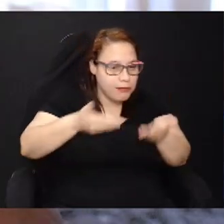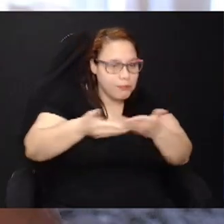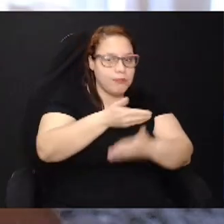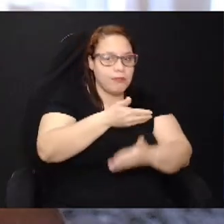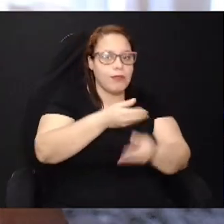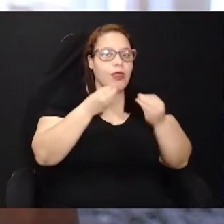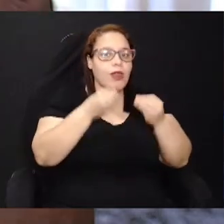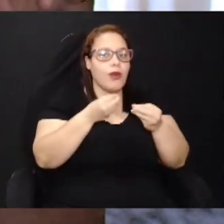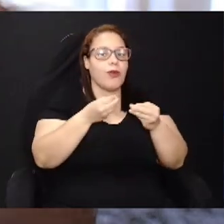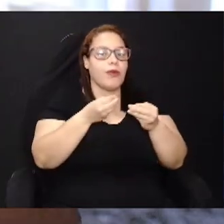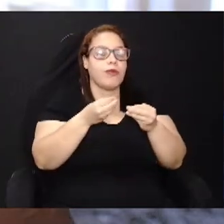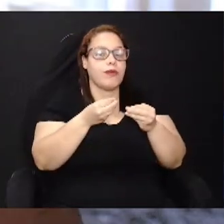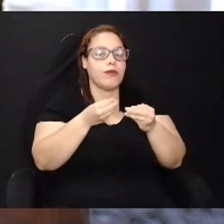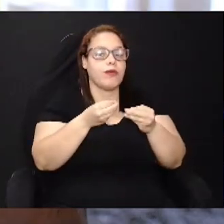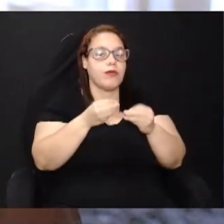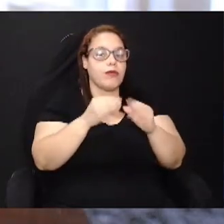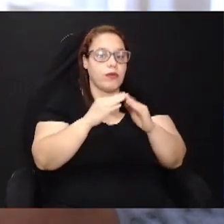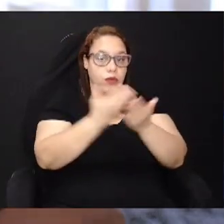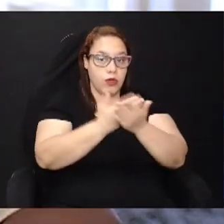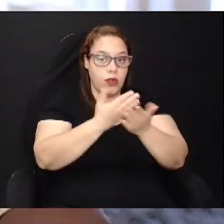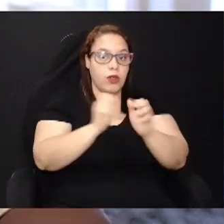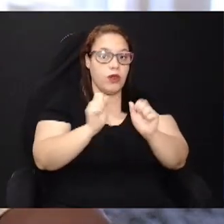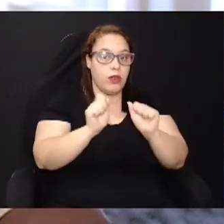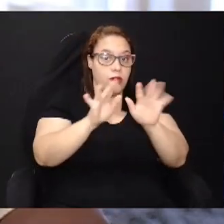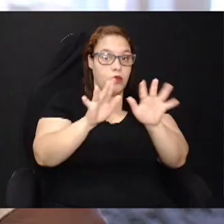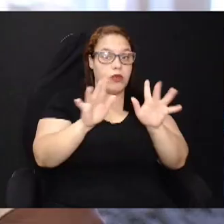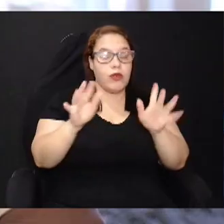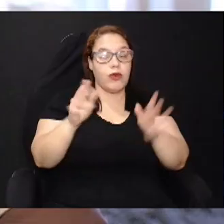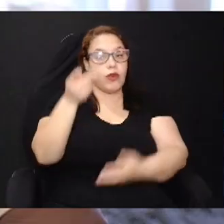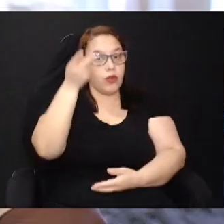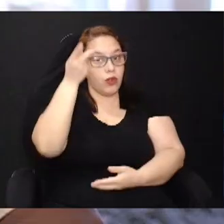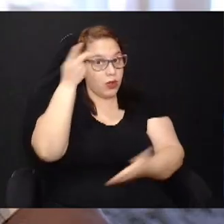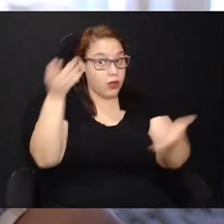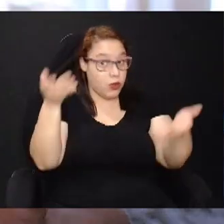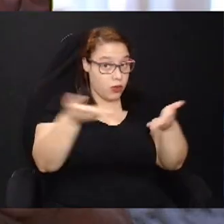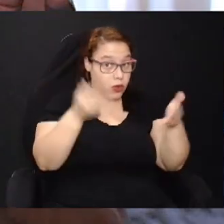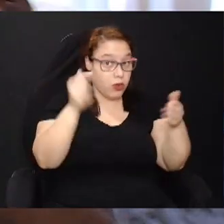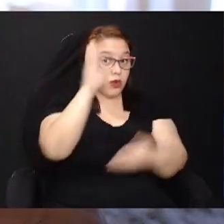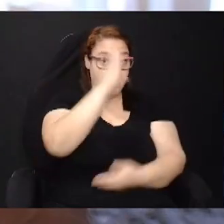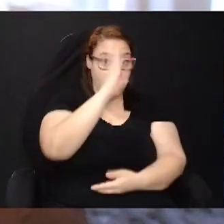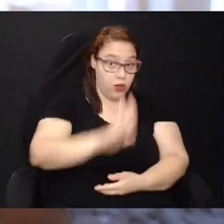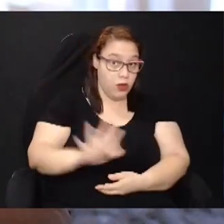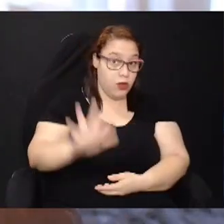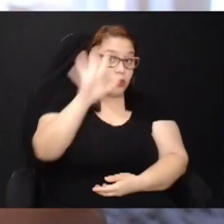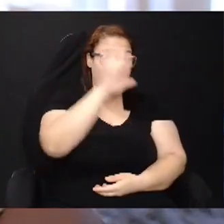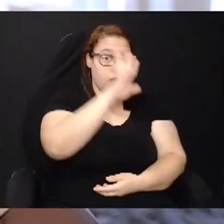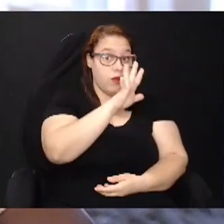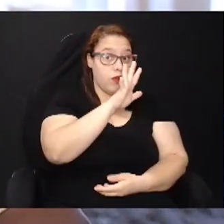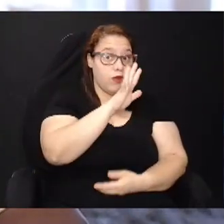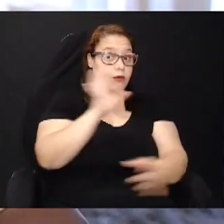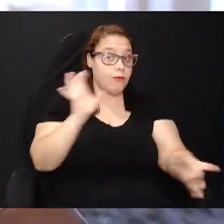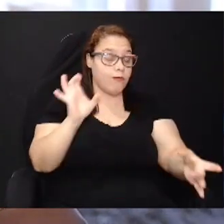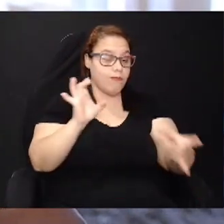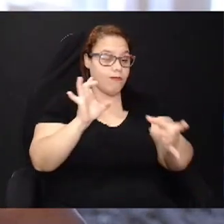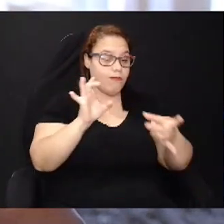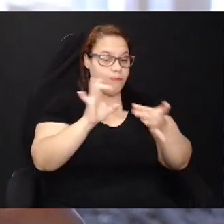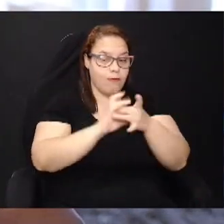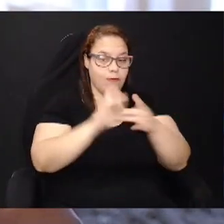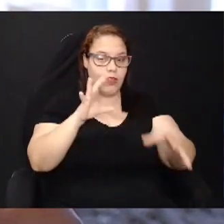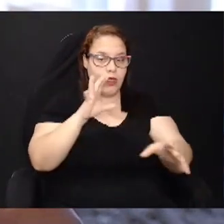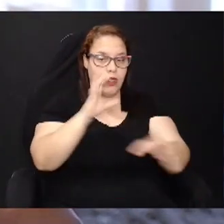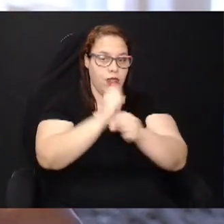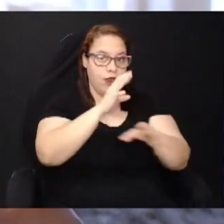aqui de Campinas, depois a gente foi para São Paulo e hoje está no Brasil todo. Então foram coisas que a gente foi agregando. Como lidar